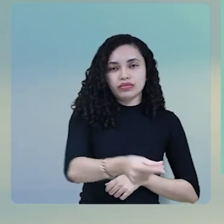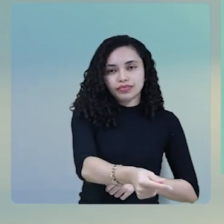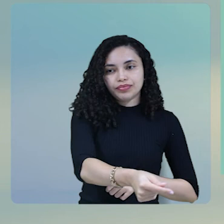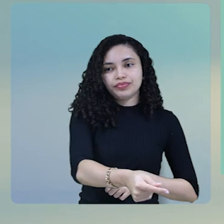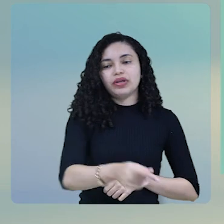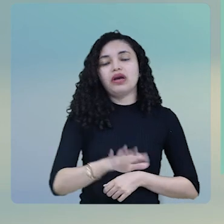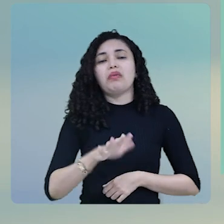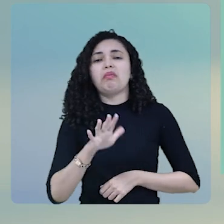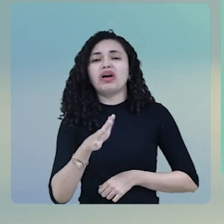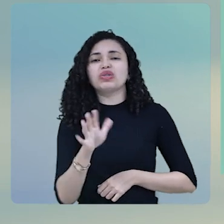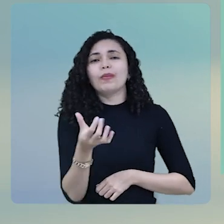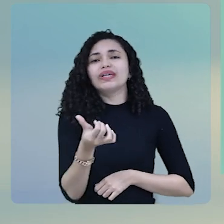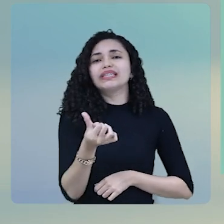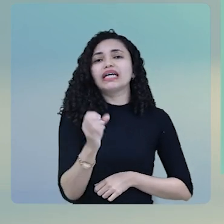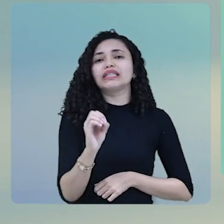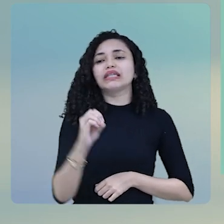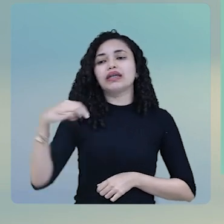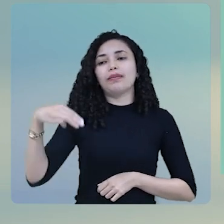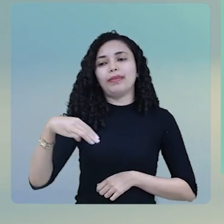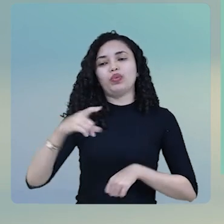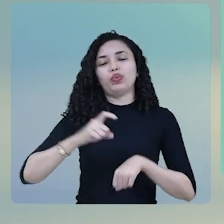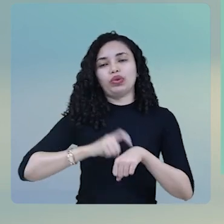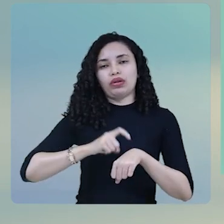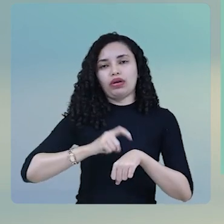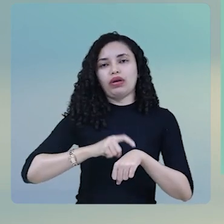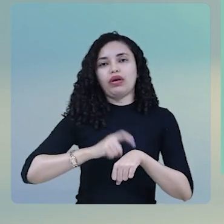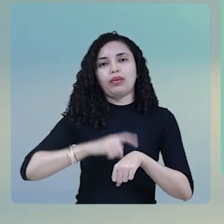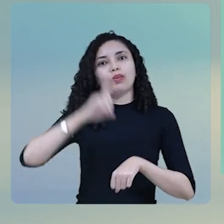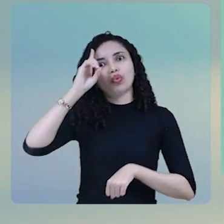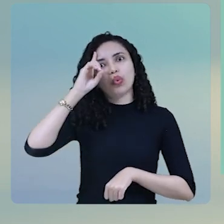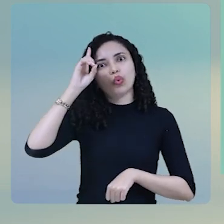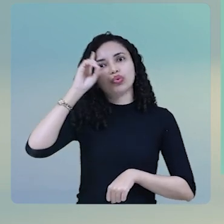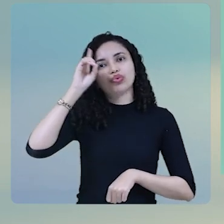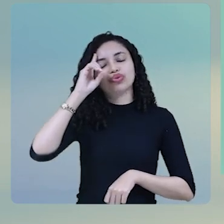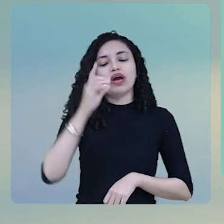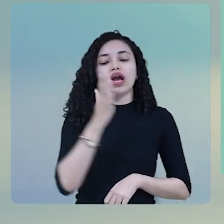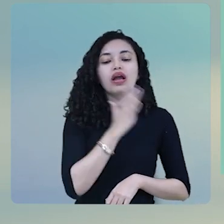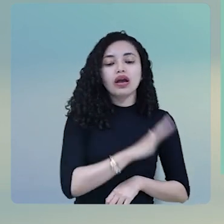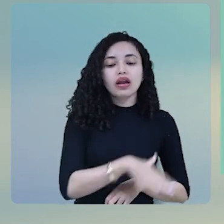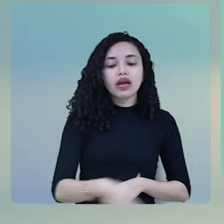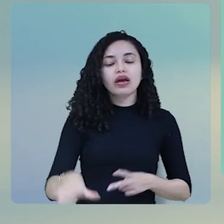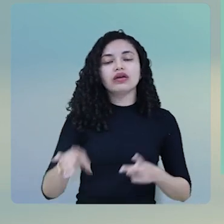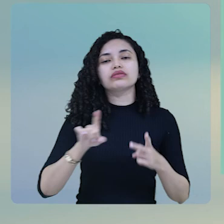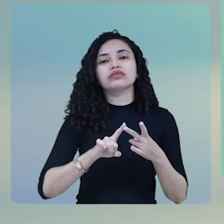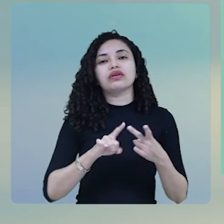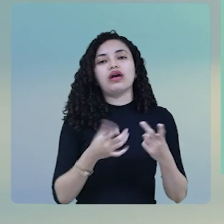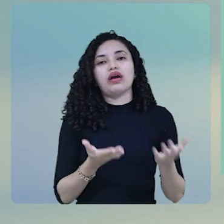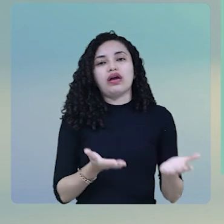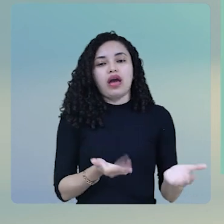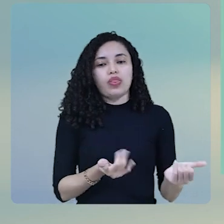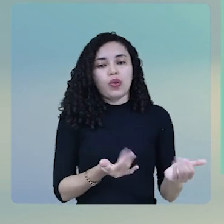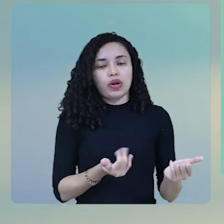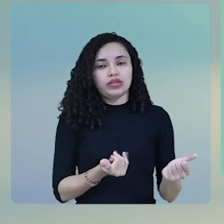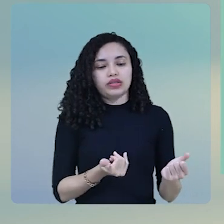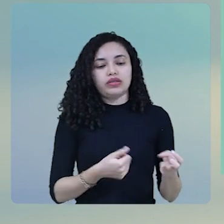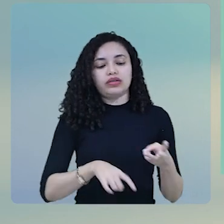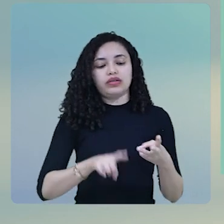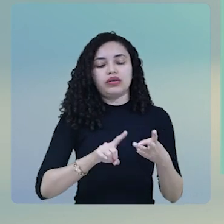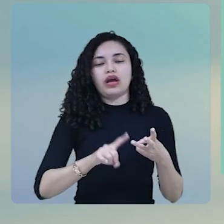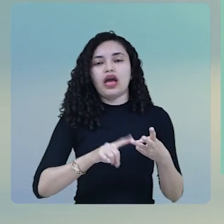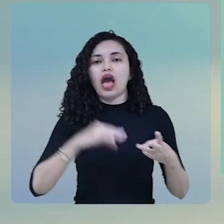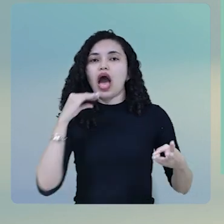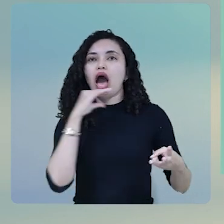doenças crônicas ou incapacidade. E uma média de 60 minutos por dia para crianças e